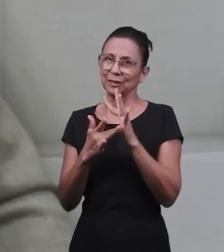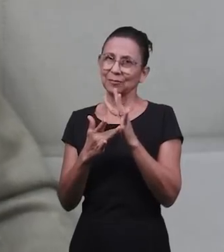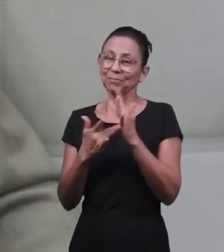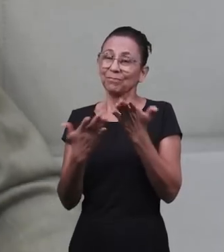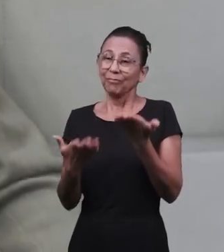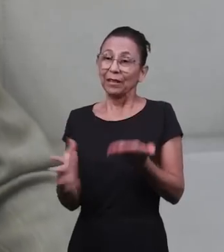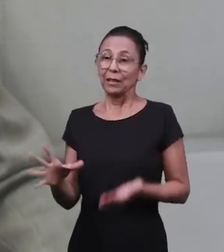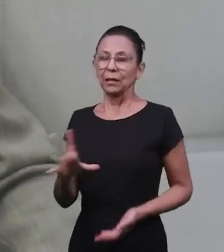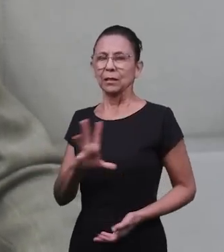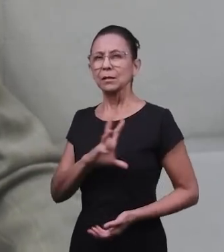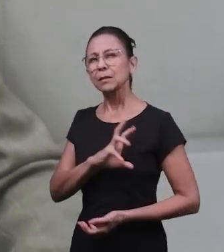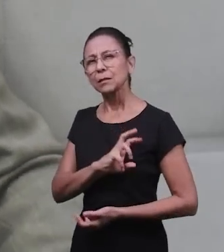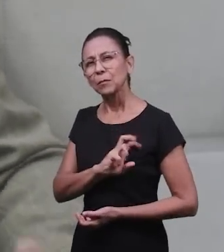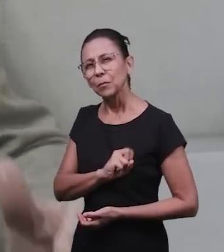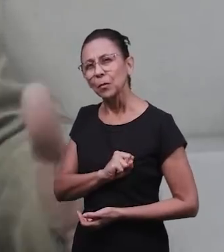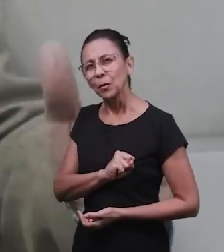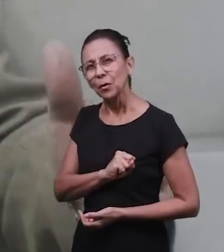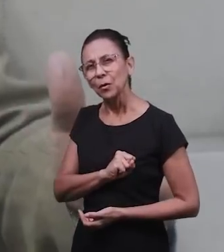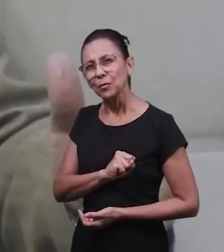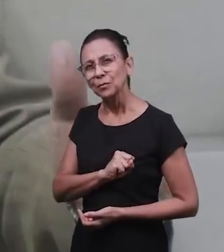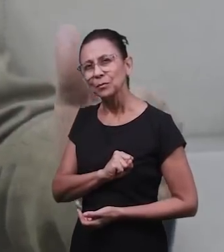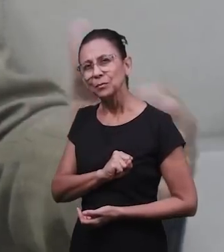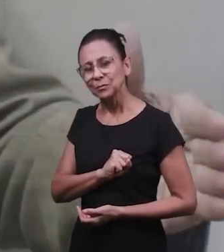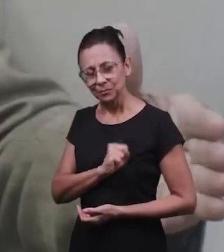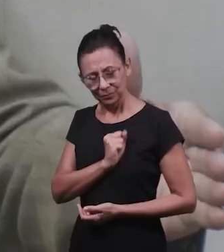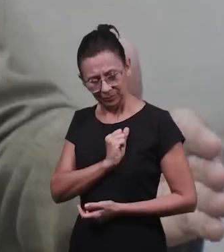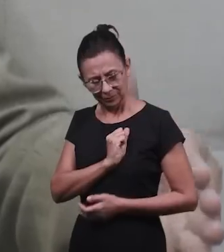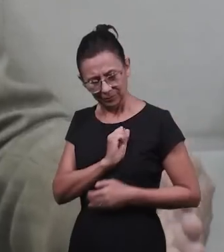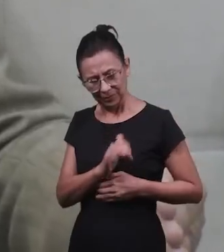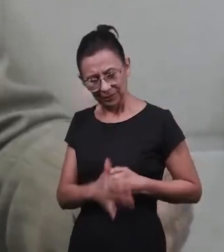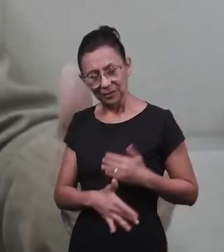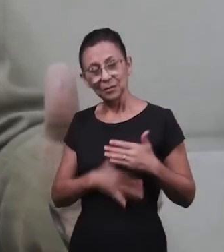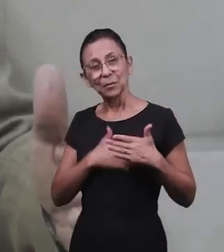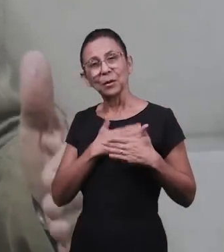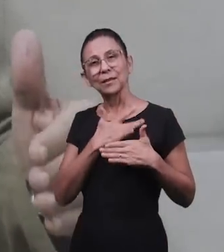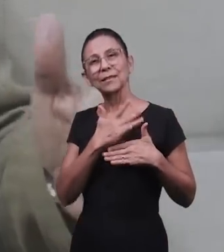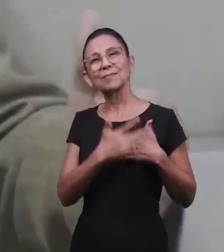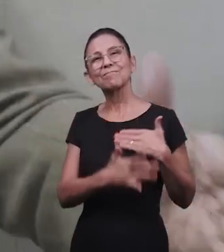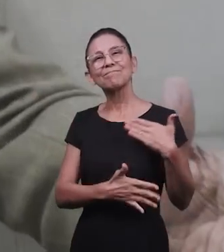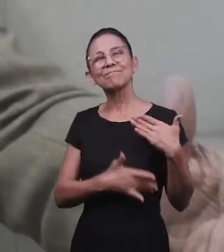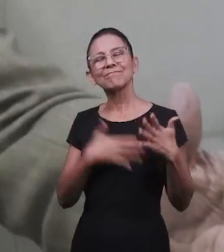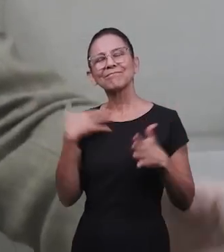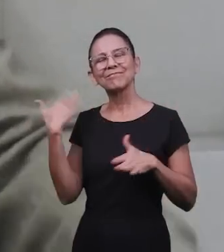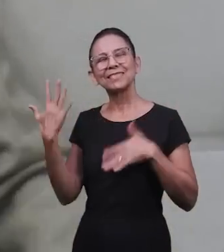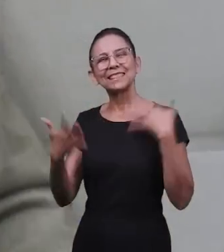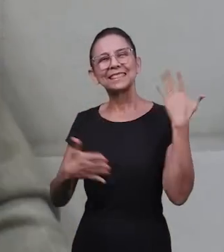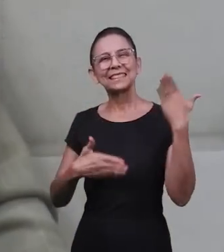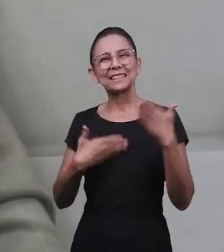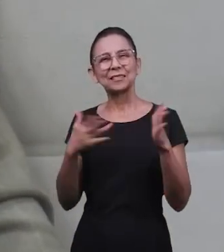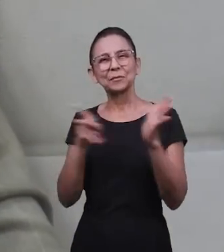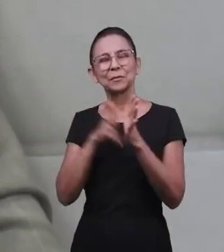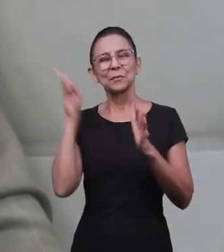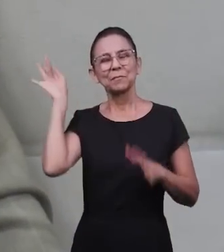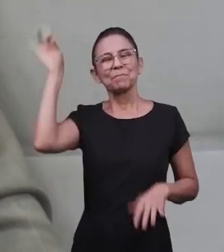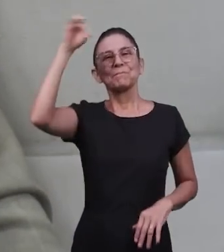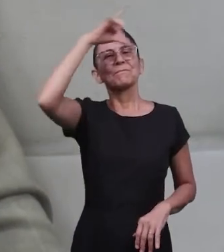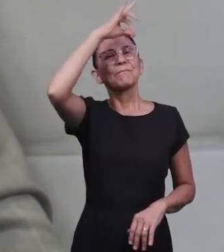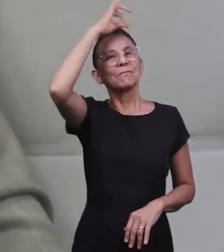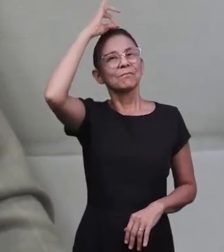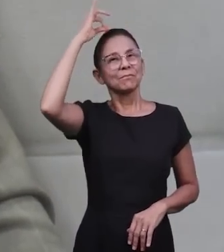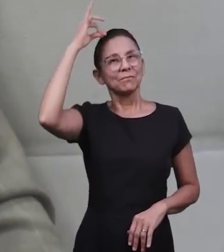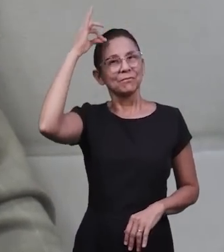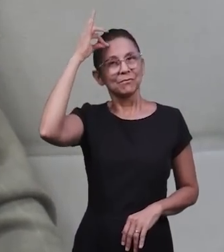este amor também enche o nosso coração e o transborda com a alegria